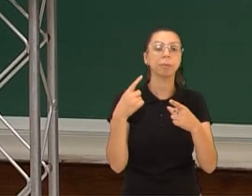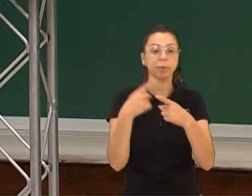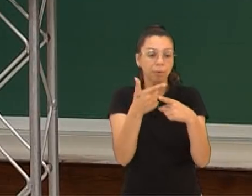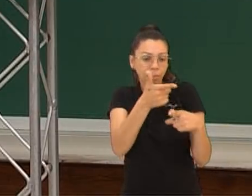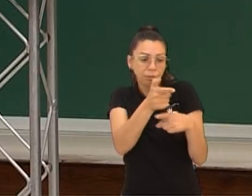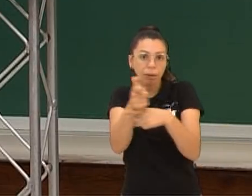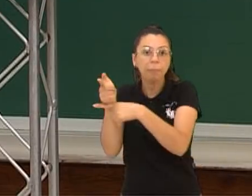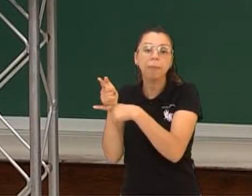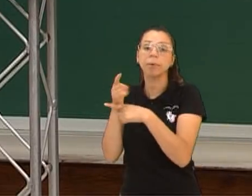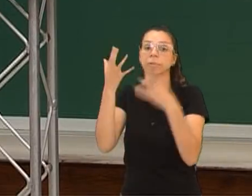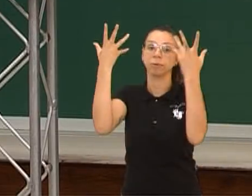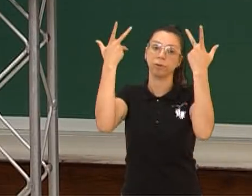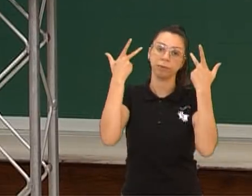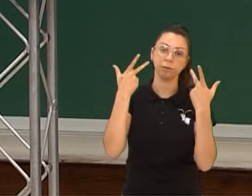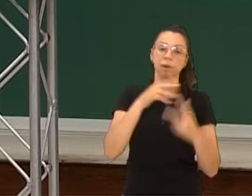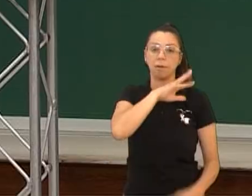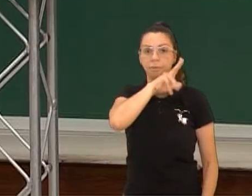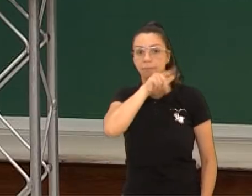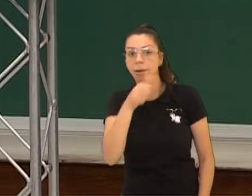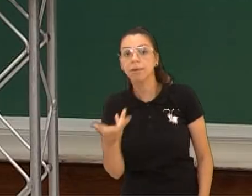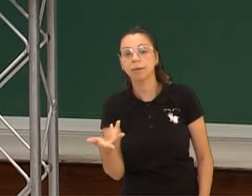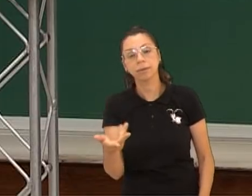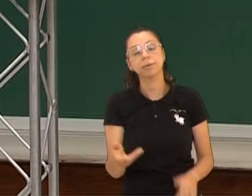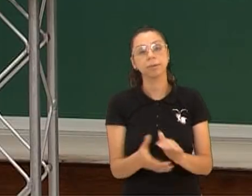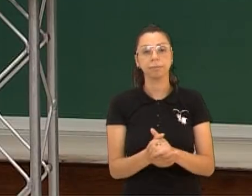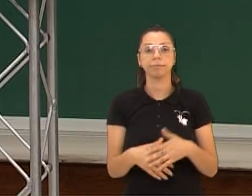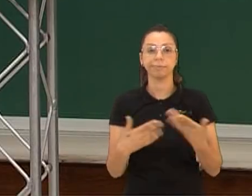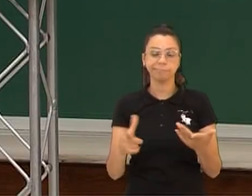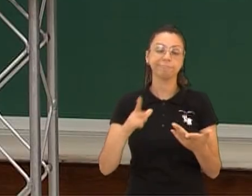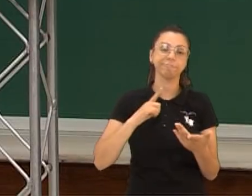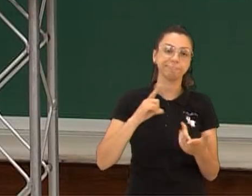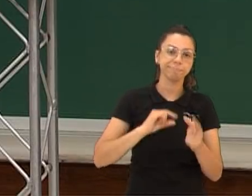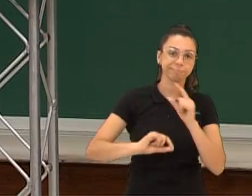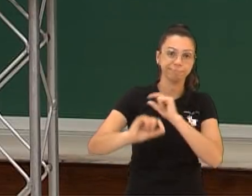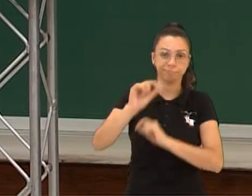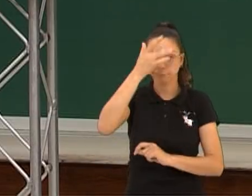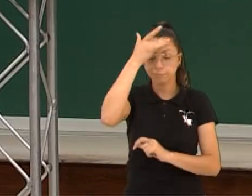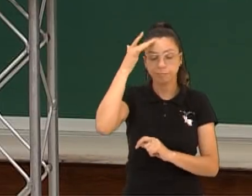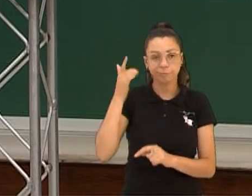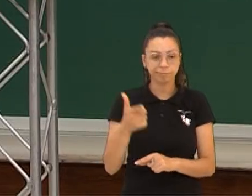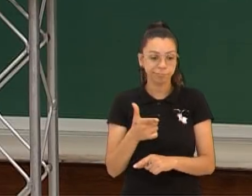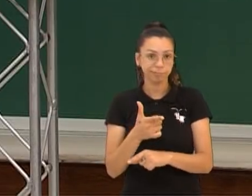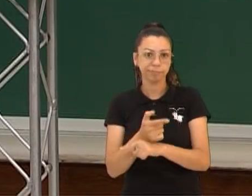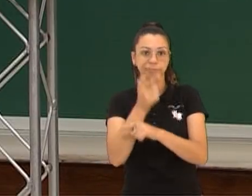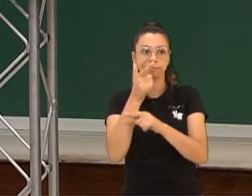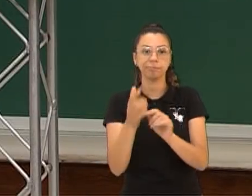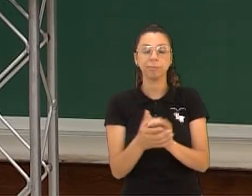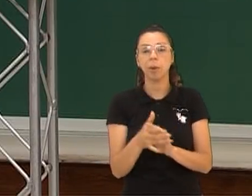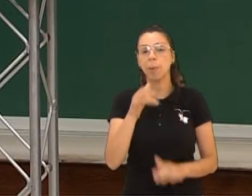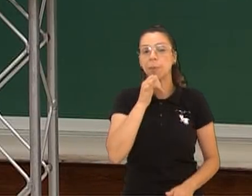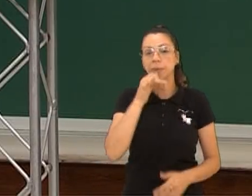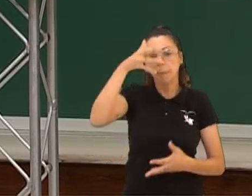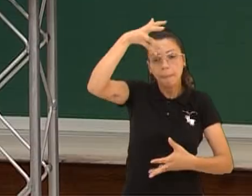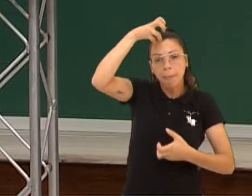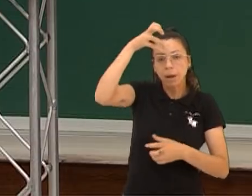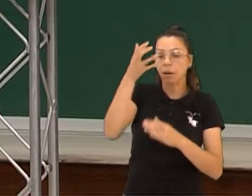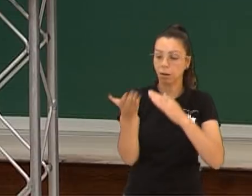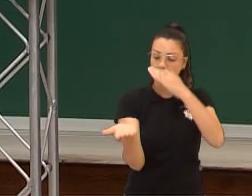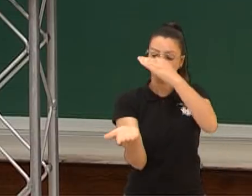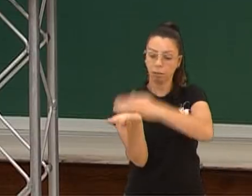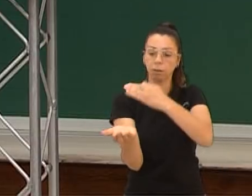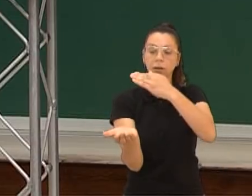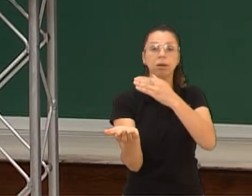ilegal, né? E para vocês terem uma ideia, chegou-se ao ponto dos caçadores arrancarem a mão de gorilas para servir